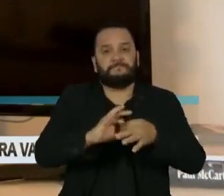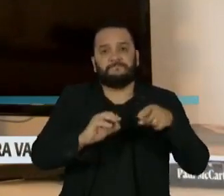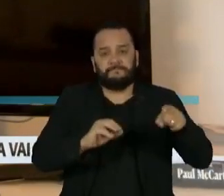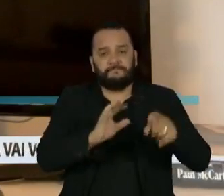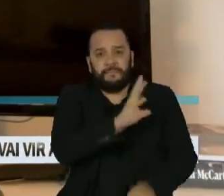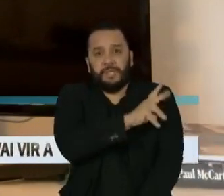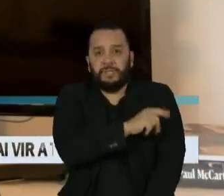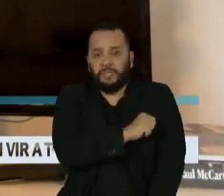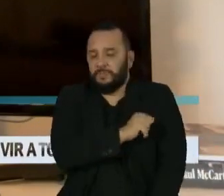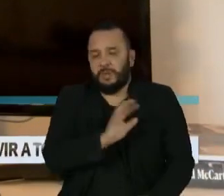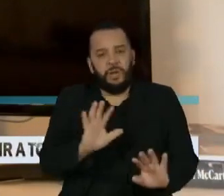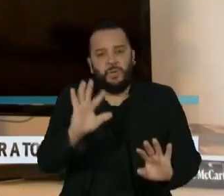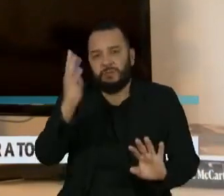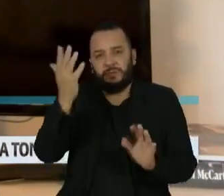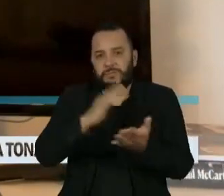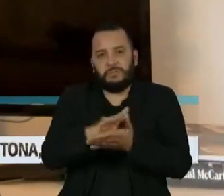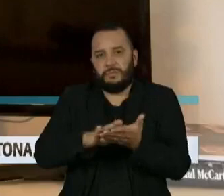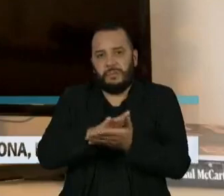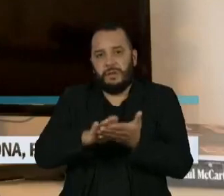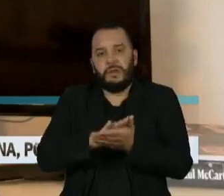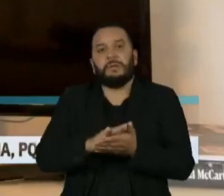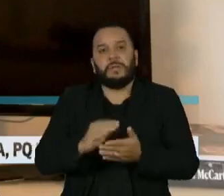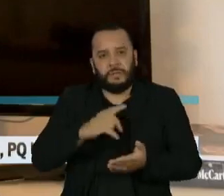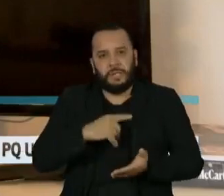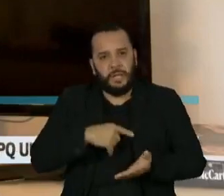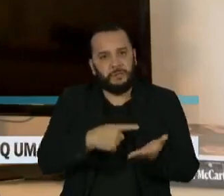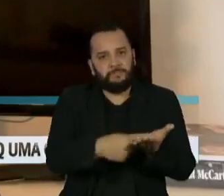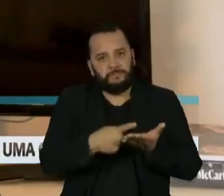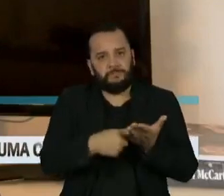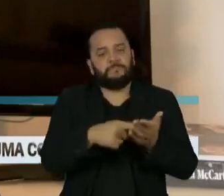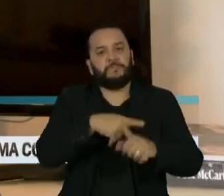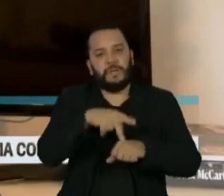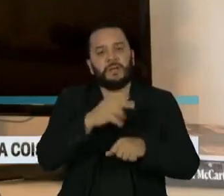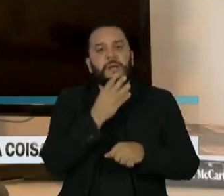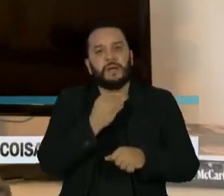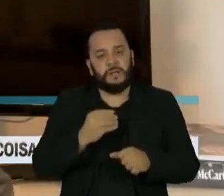intercâmbio com Israel só cresceu desde 2020. De Londres, Leão Sérgio.